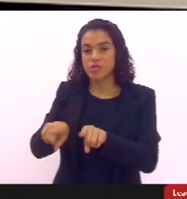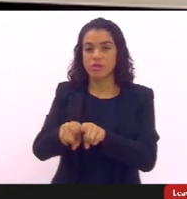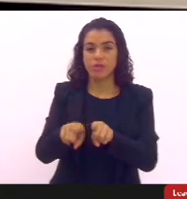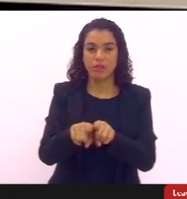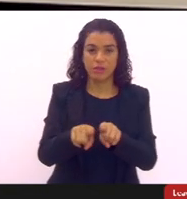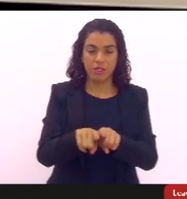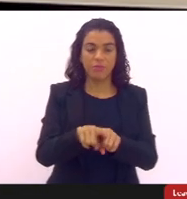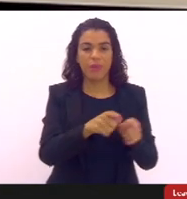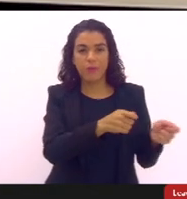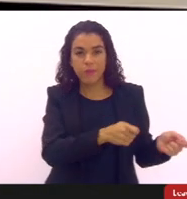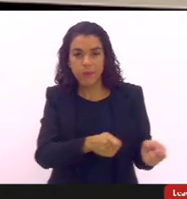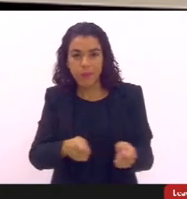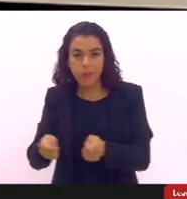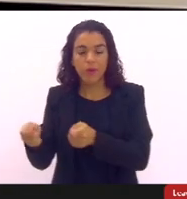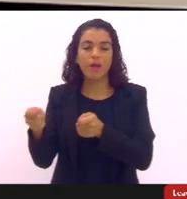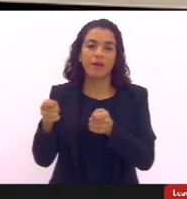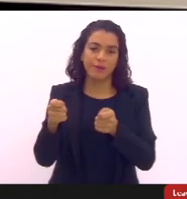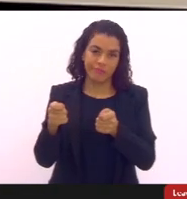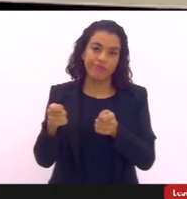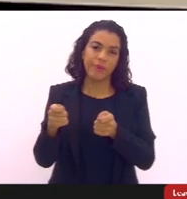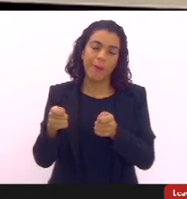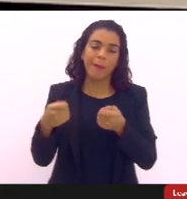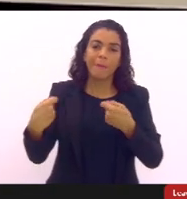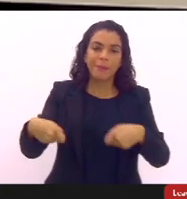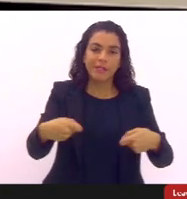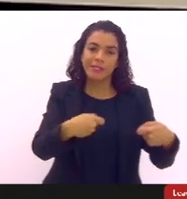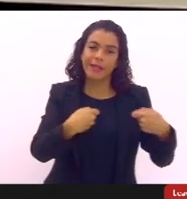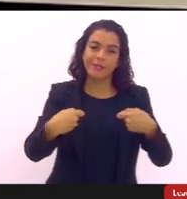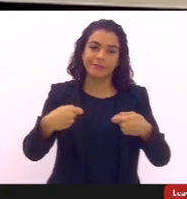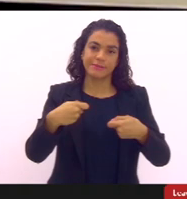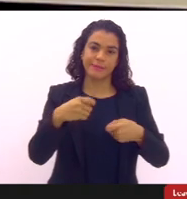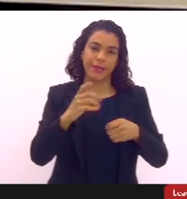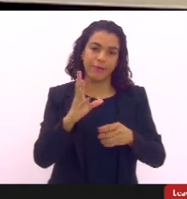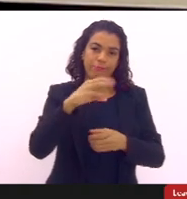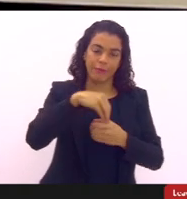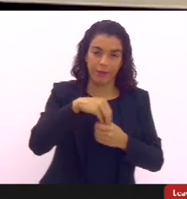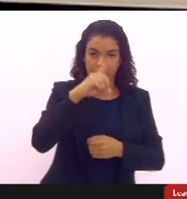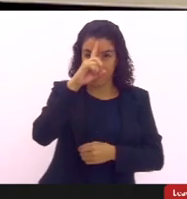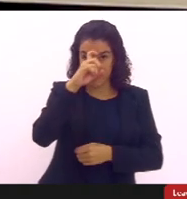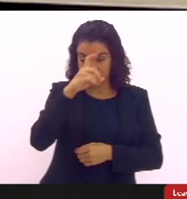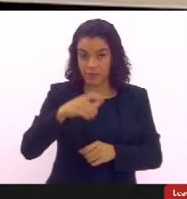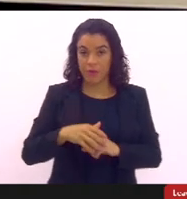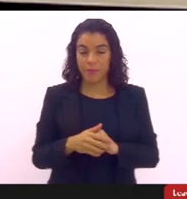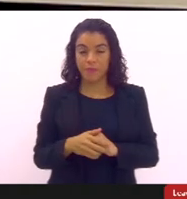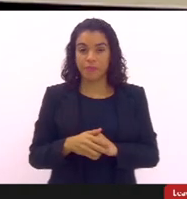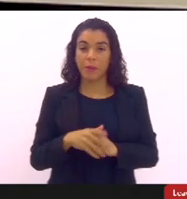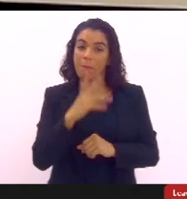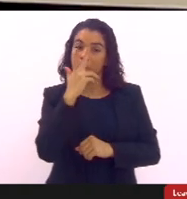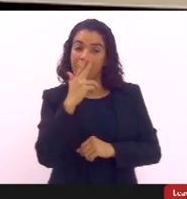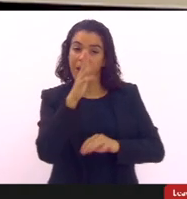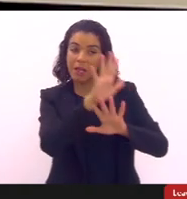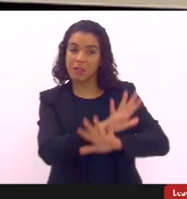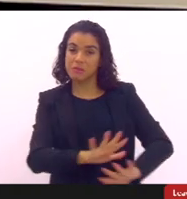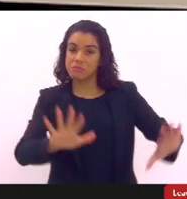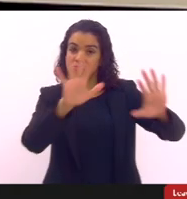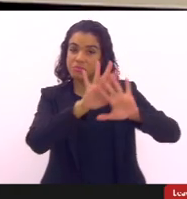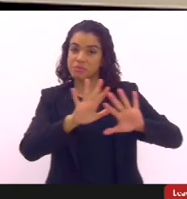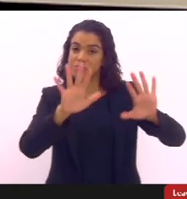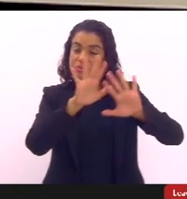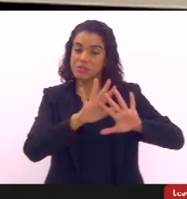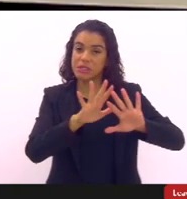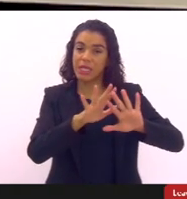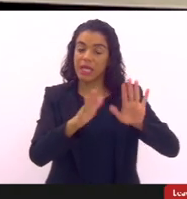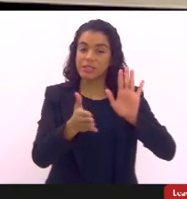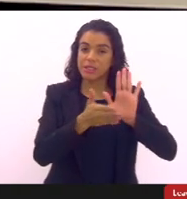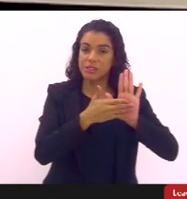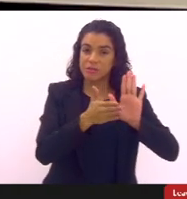e rotinas e fluxos estabelecidos minimamente para tanto. Me parece que essa pretensão